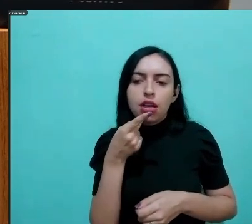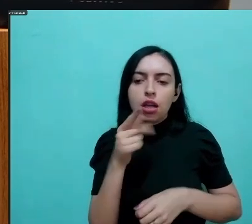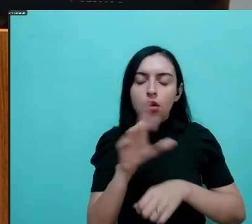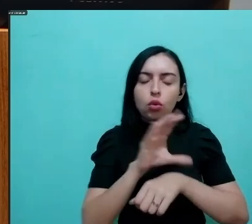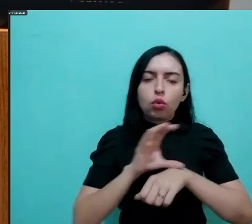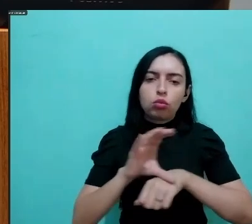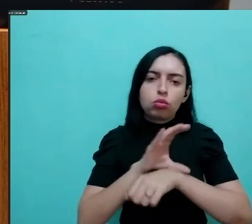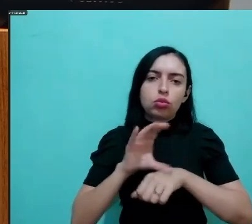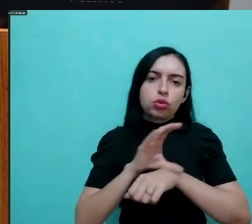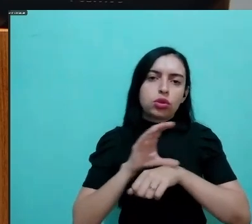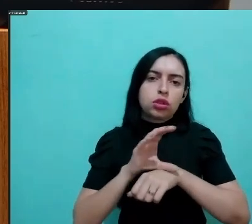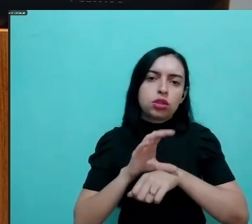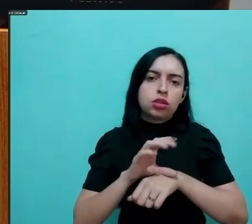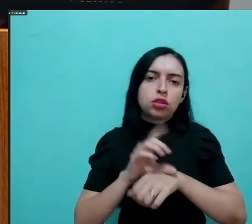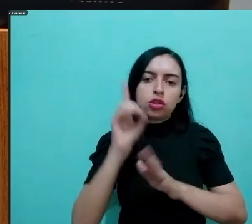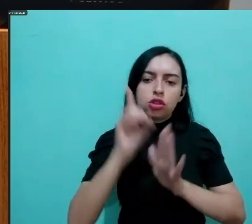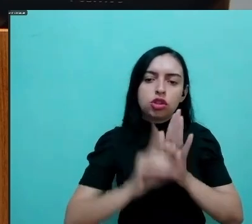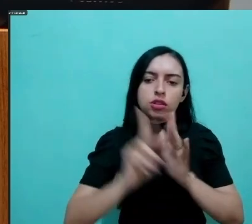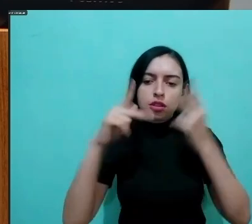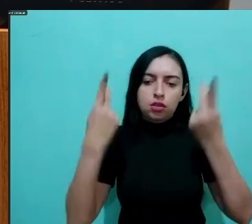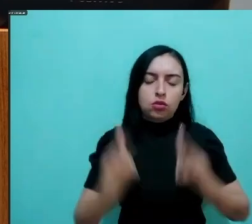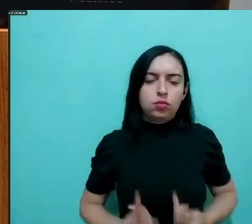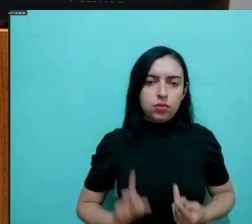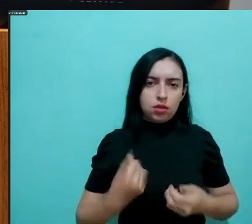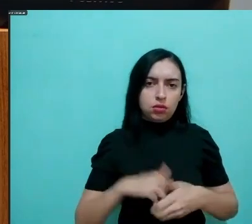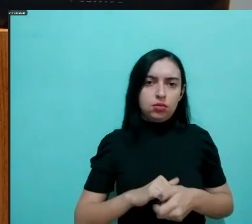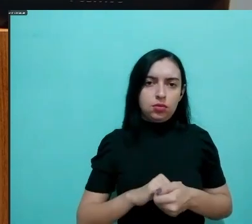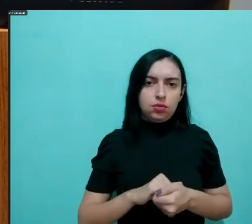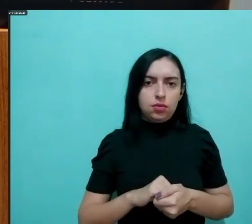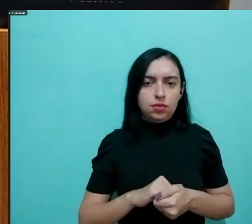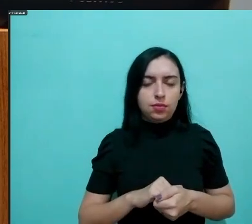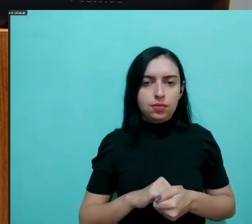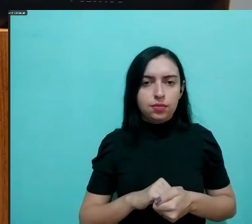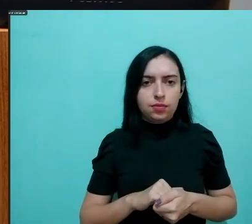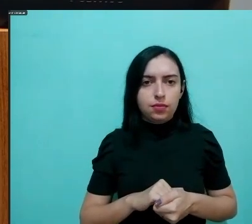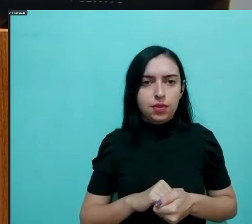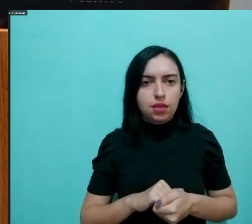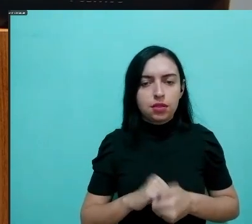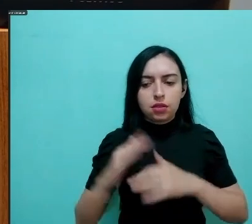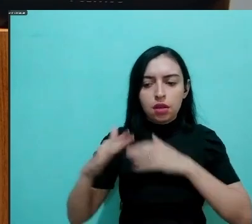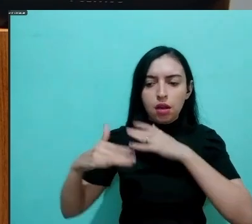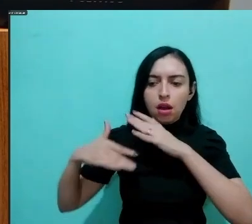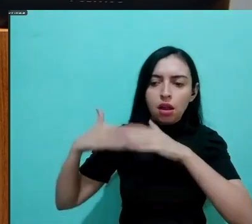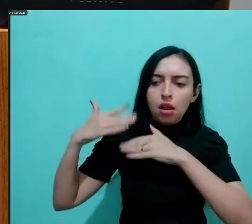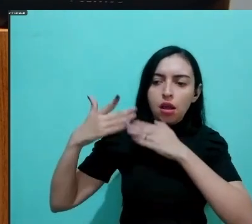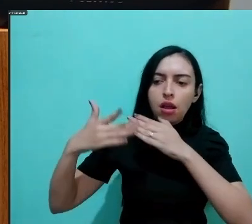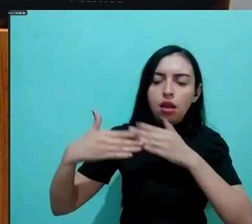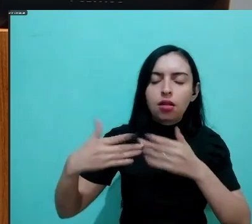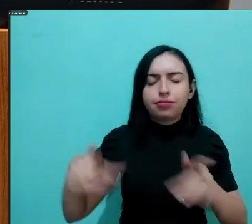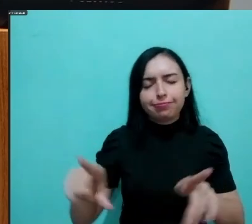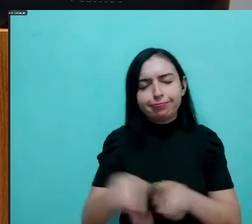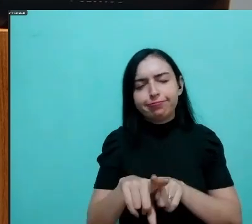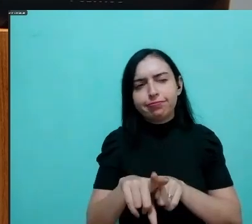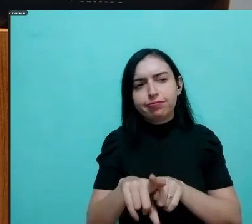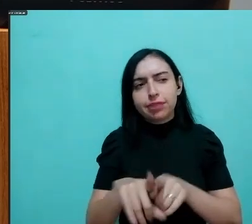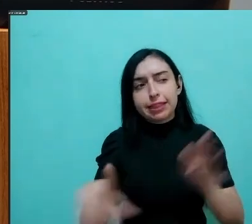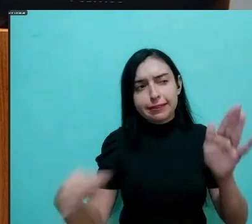constitucionalismo de direitos humanos, e é de lá para cá que me